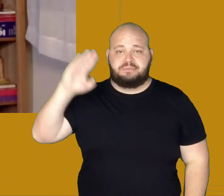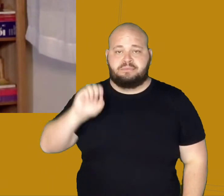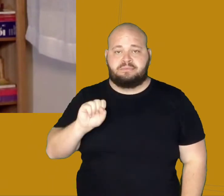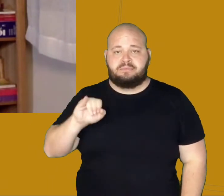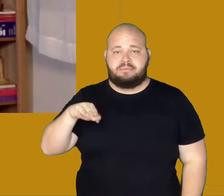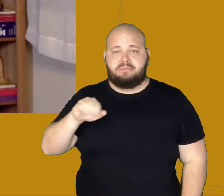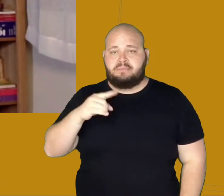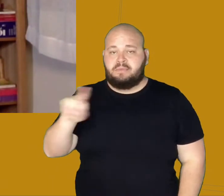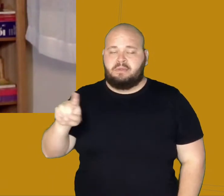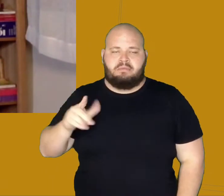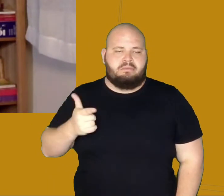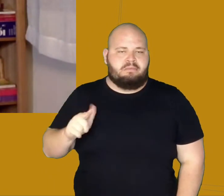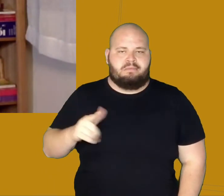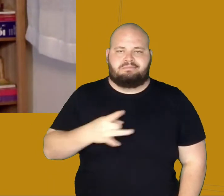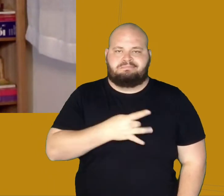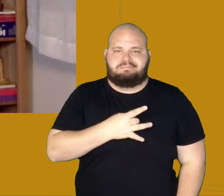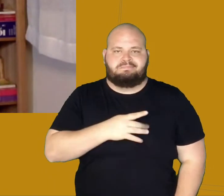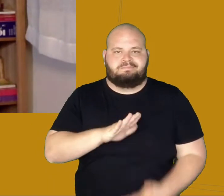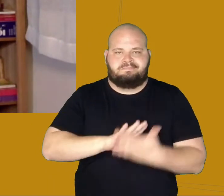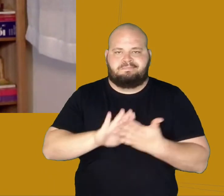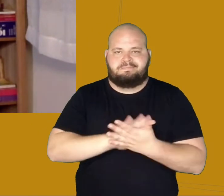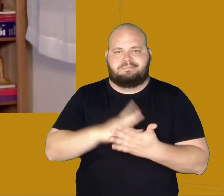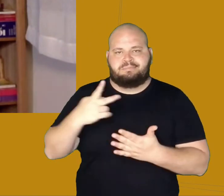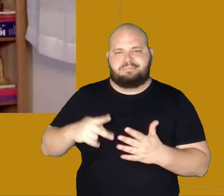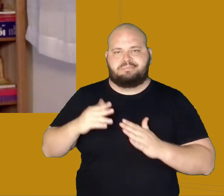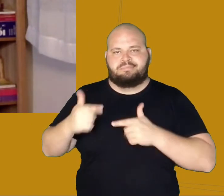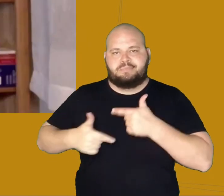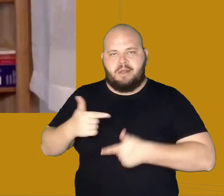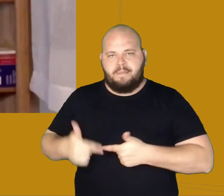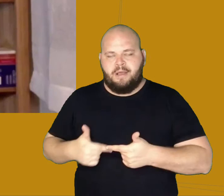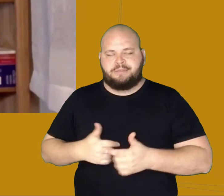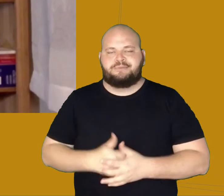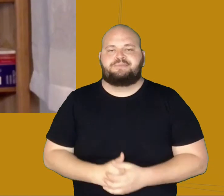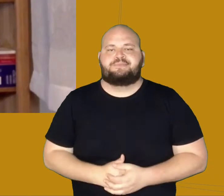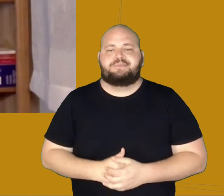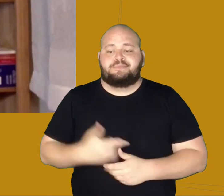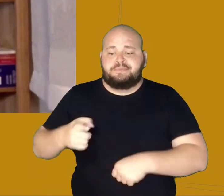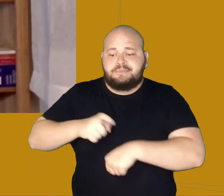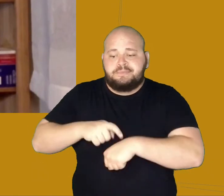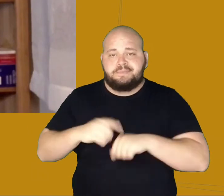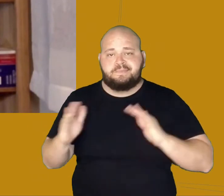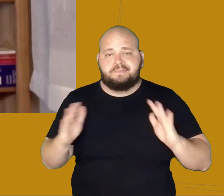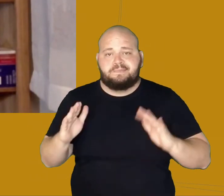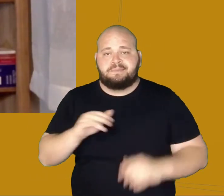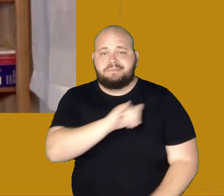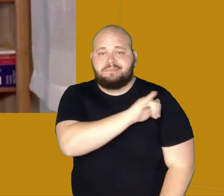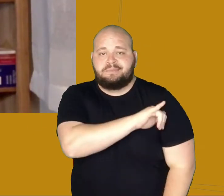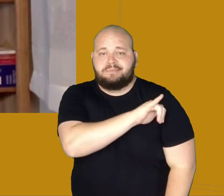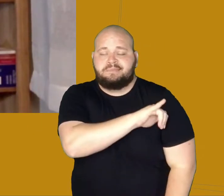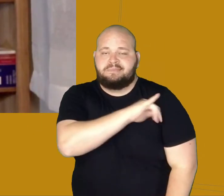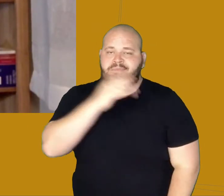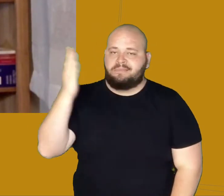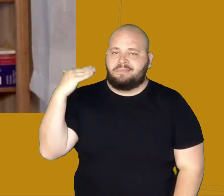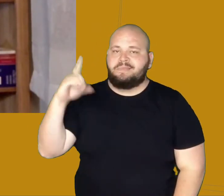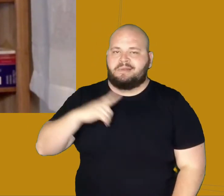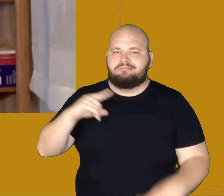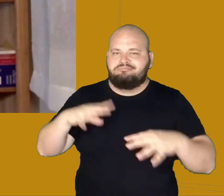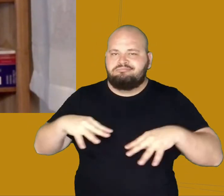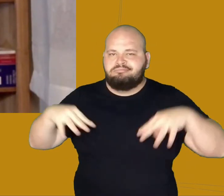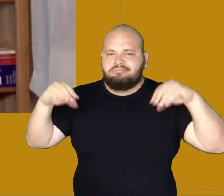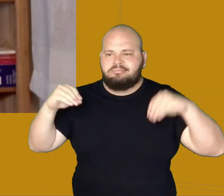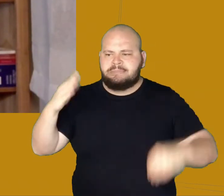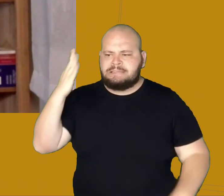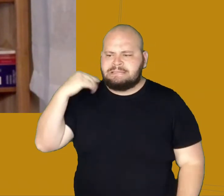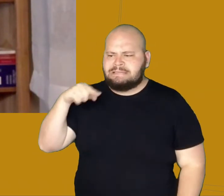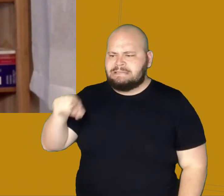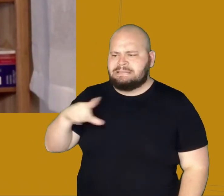isso, segue sem nenhum risco ou ameaça a seu trabalho. Nesse meio tempo, o Rio de Janeiro, sede do vice-reinado,